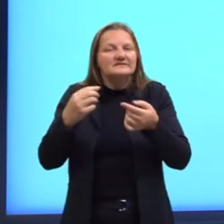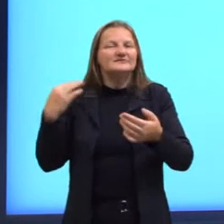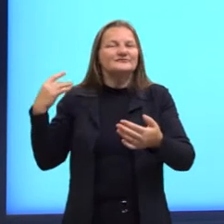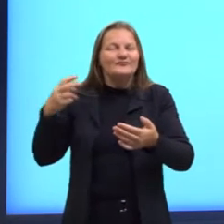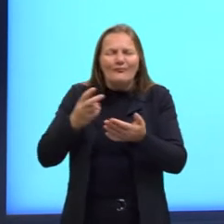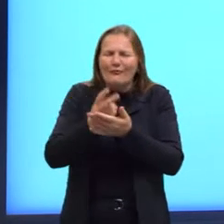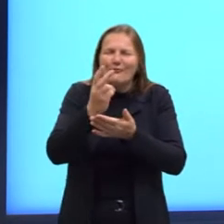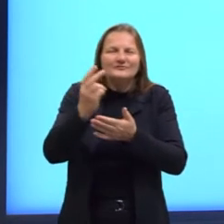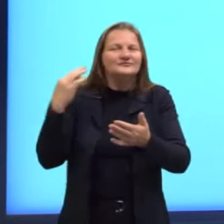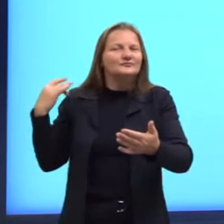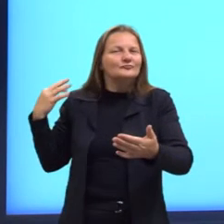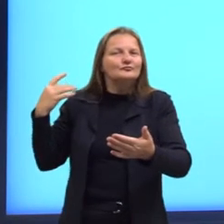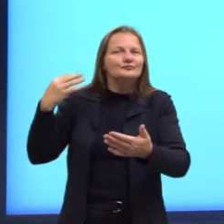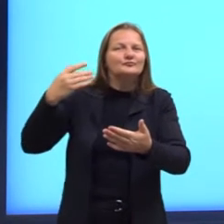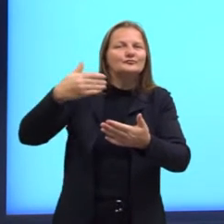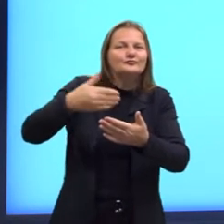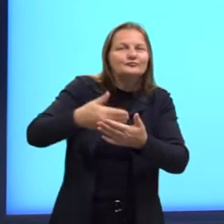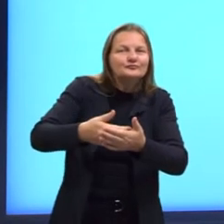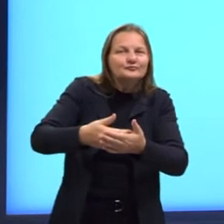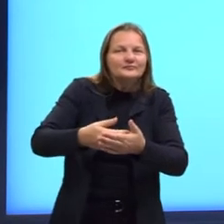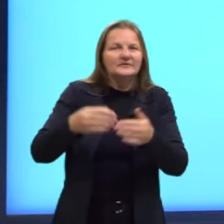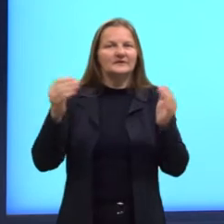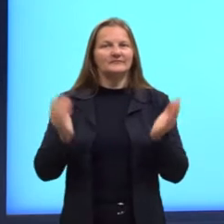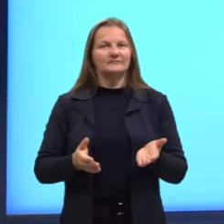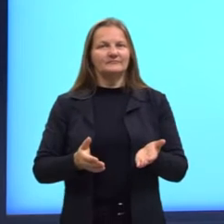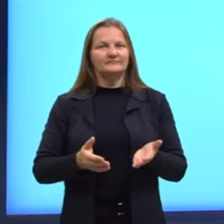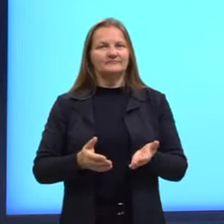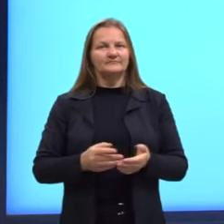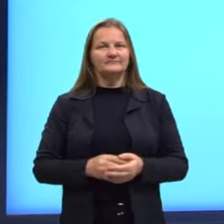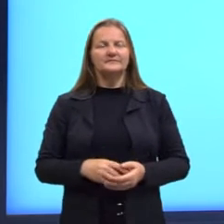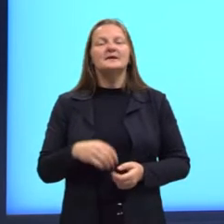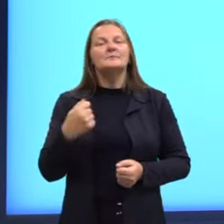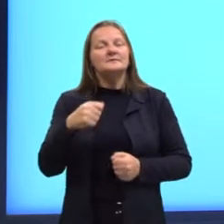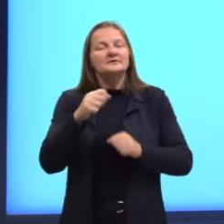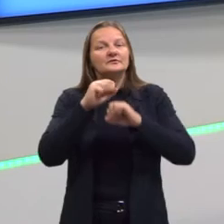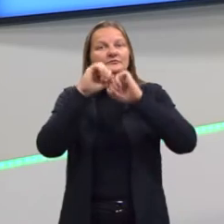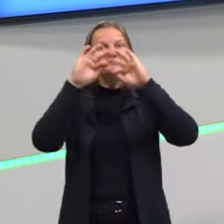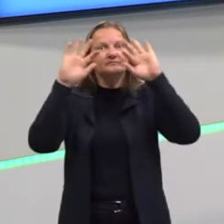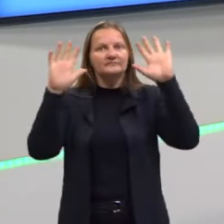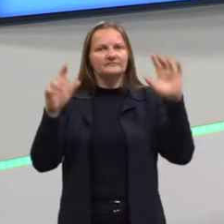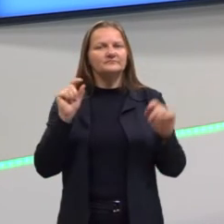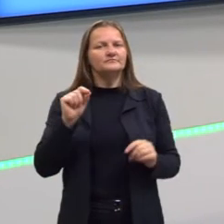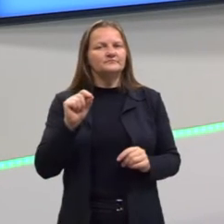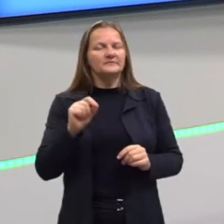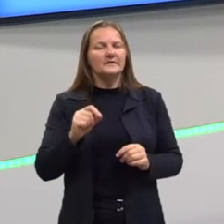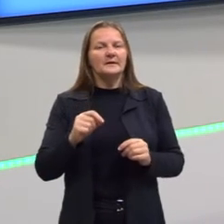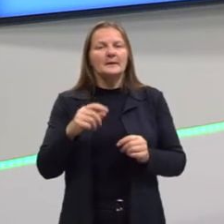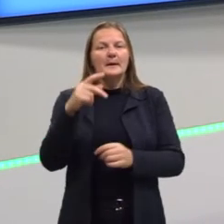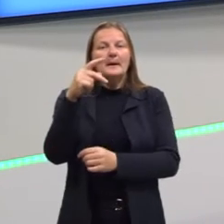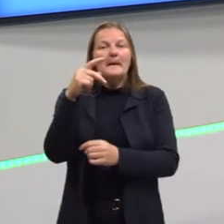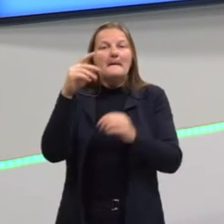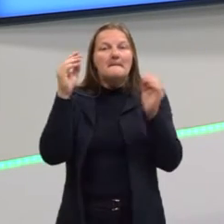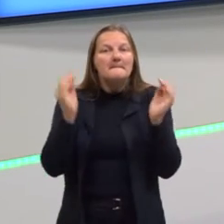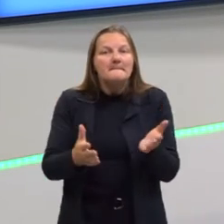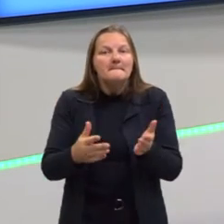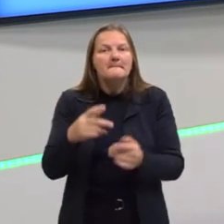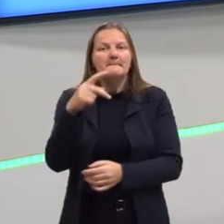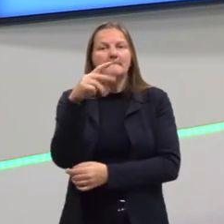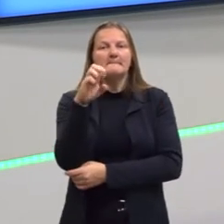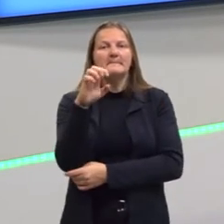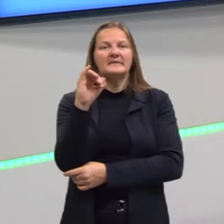ela ainda continua eu preciso que vocês entendam seguinte presente o Perfeito